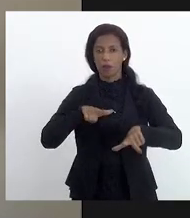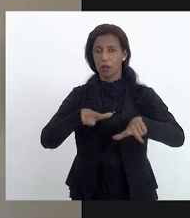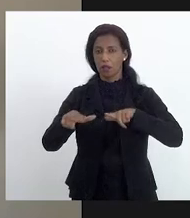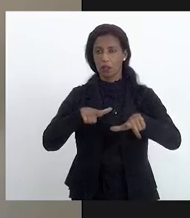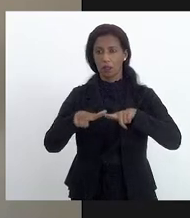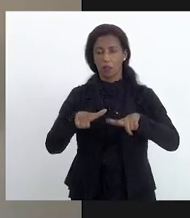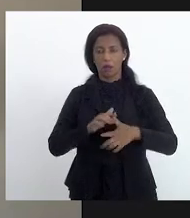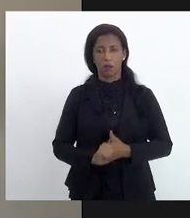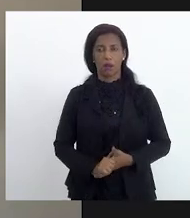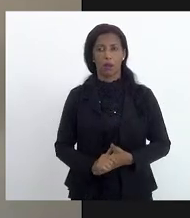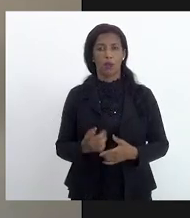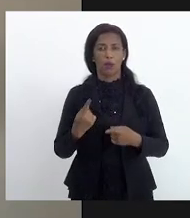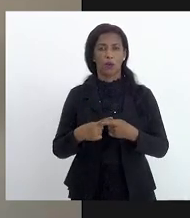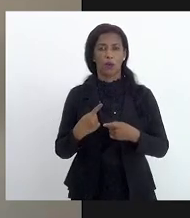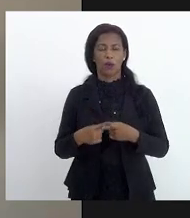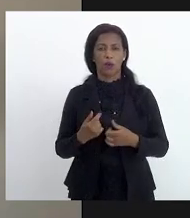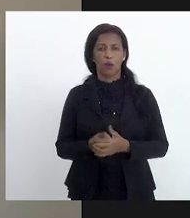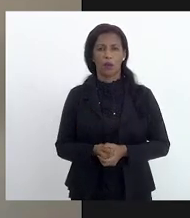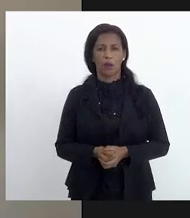porque